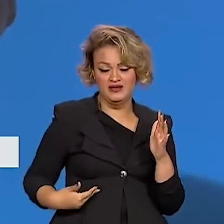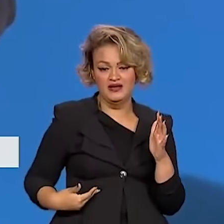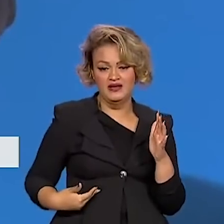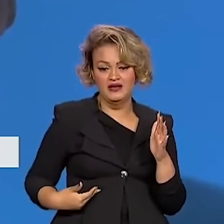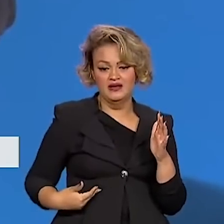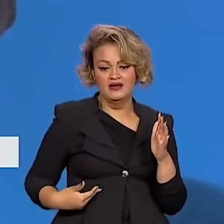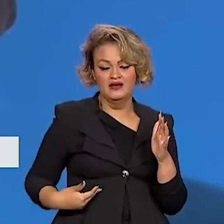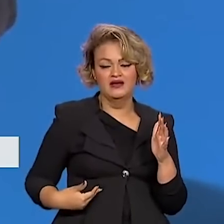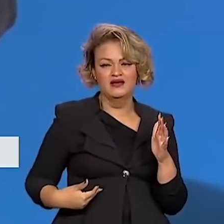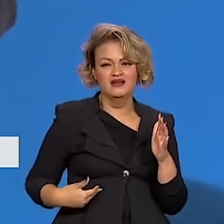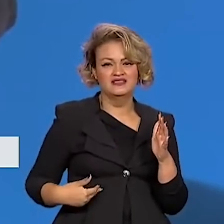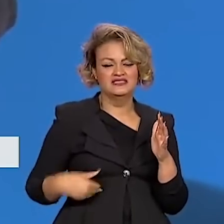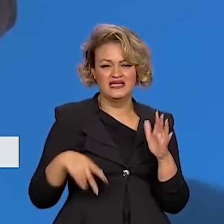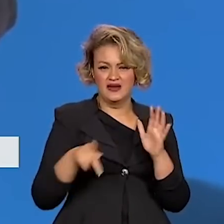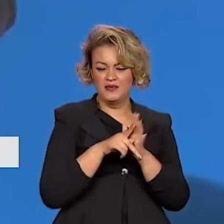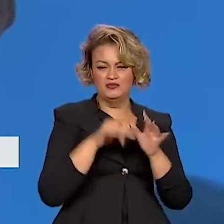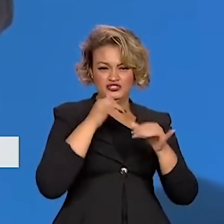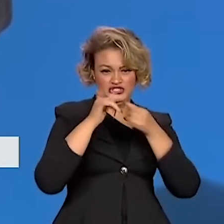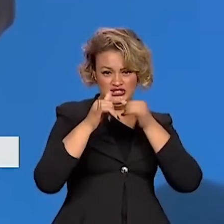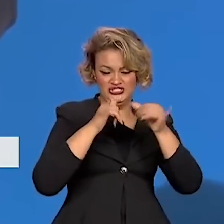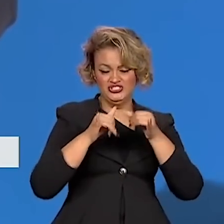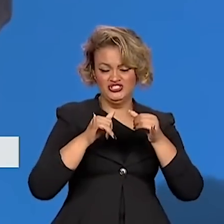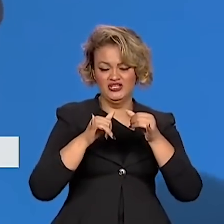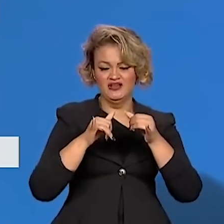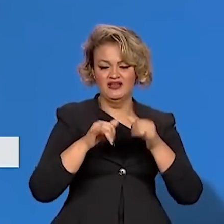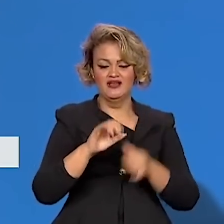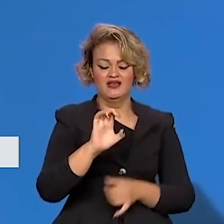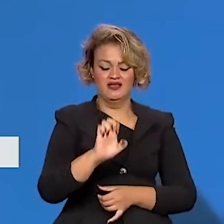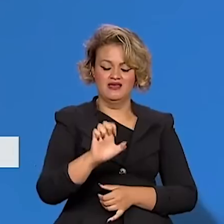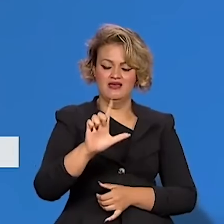a nossa maior empresa de energia elétrica